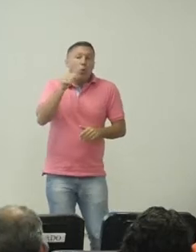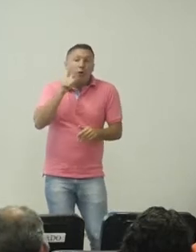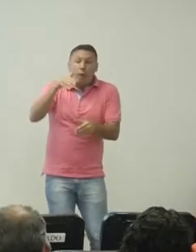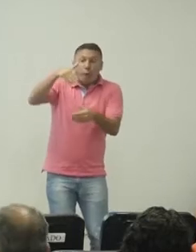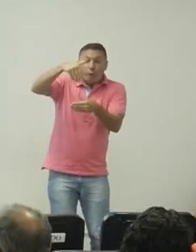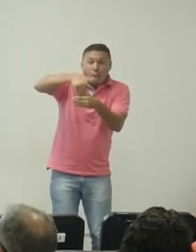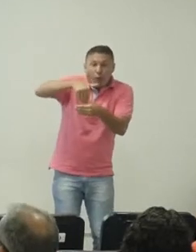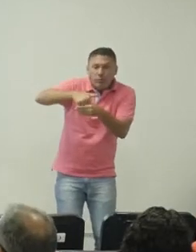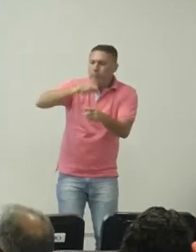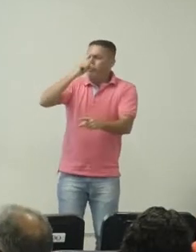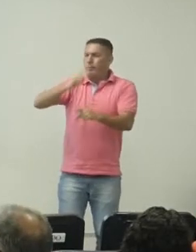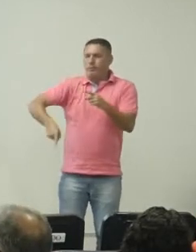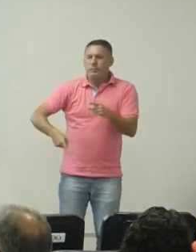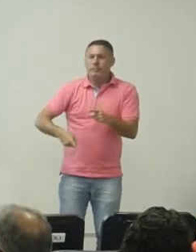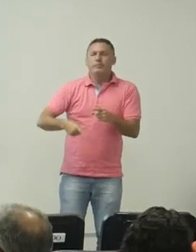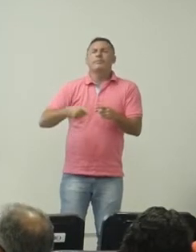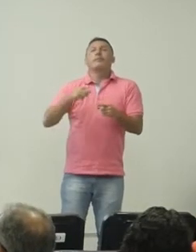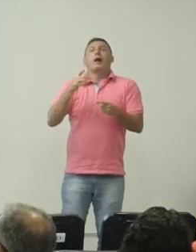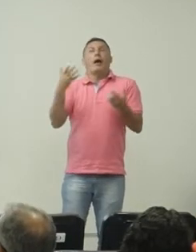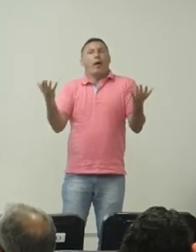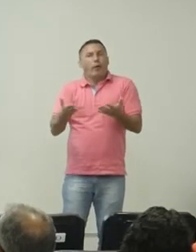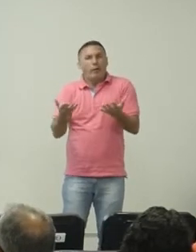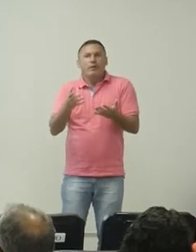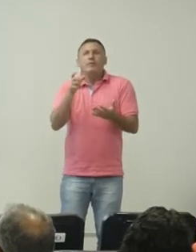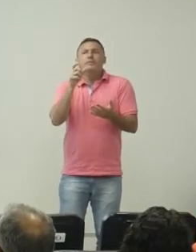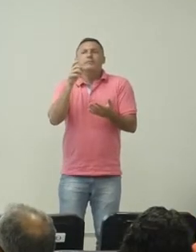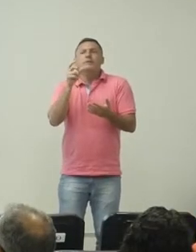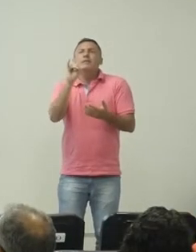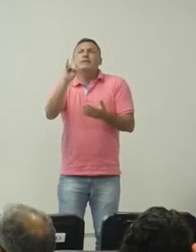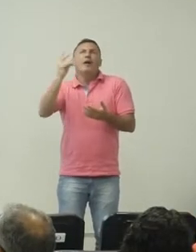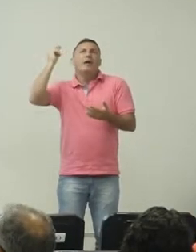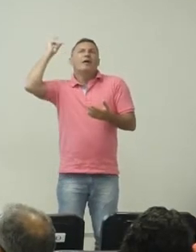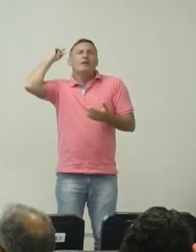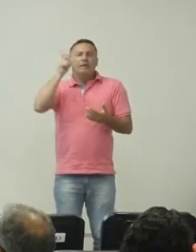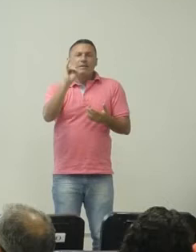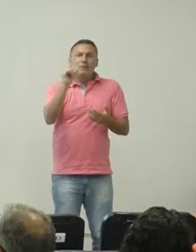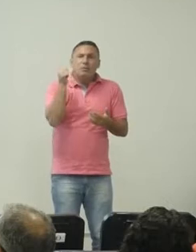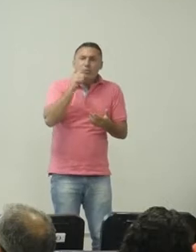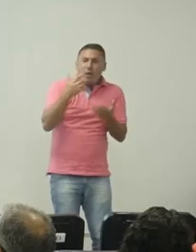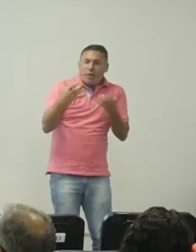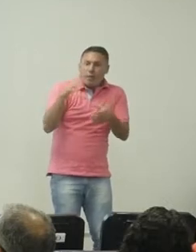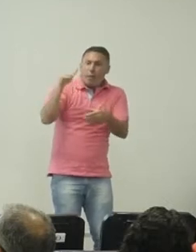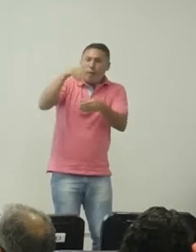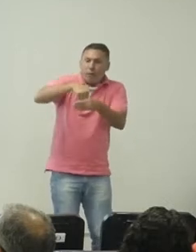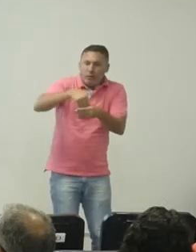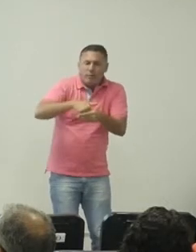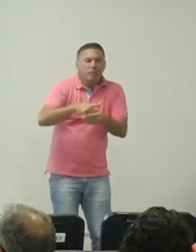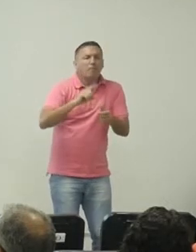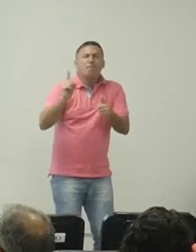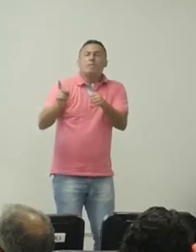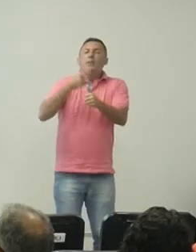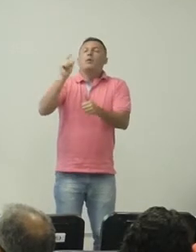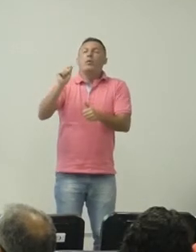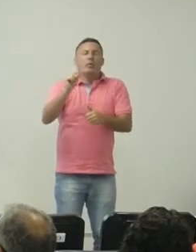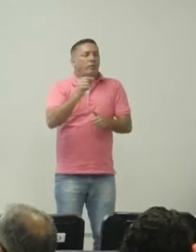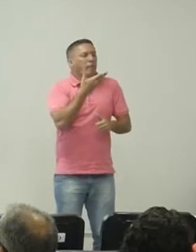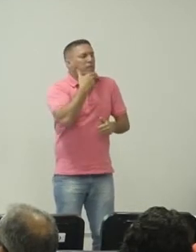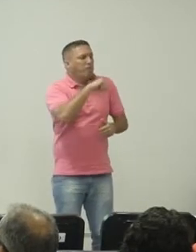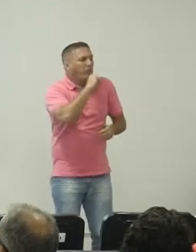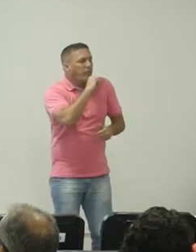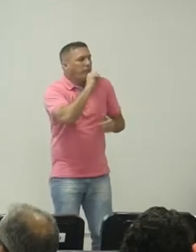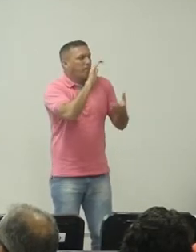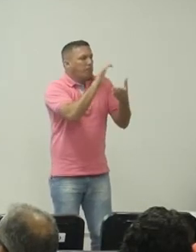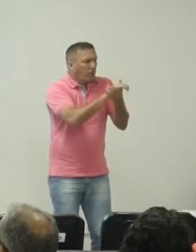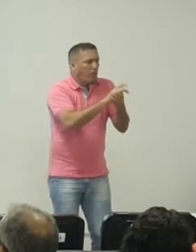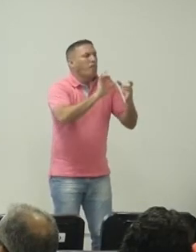durante algum tempo, a gente também precisava da autorização do nosso pai, do nosso marido. Então, olha como se expressa, né, o poder do homem, do